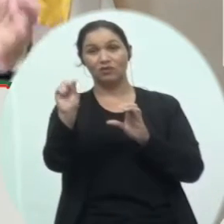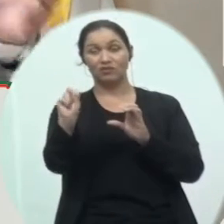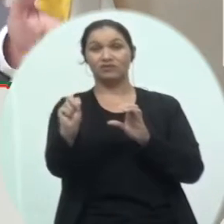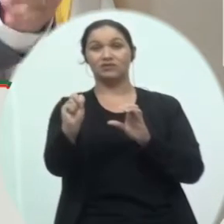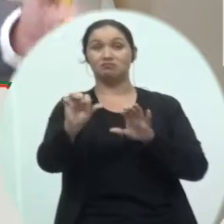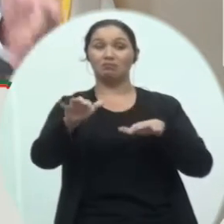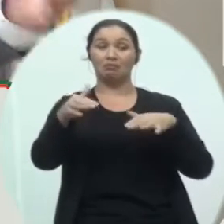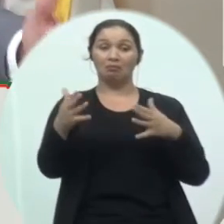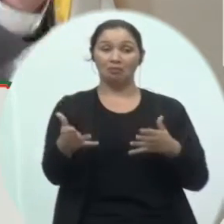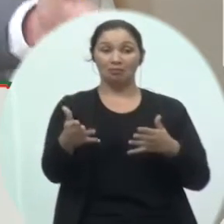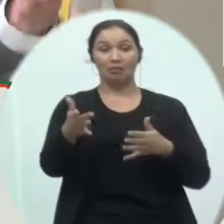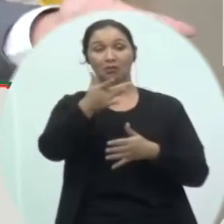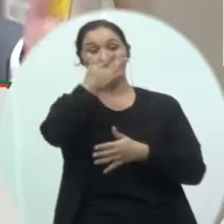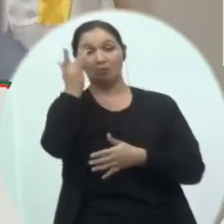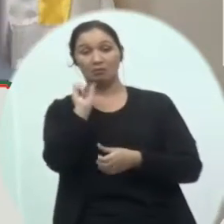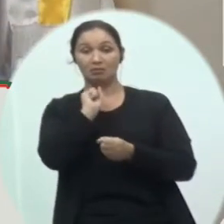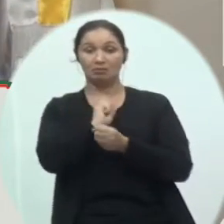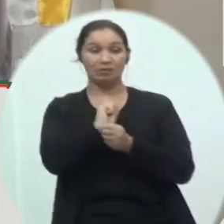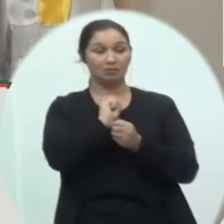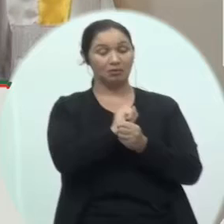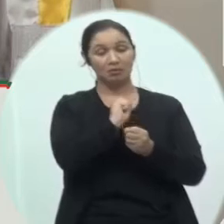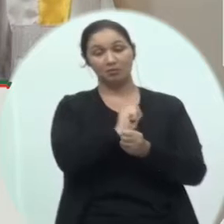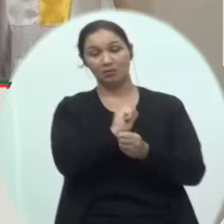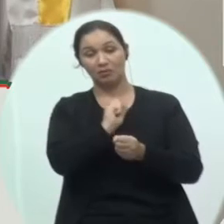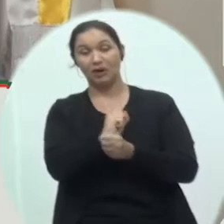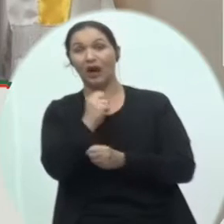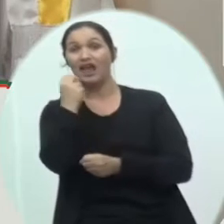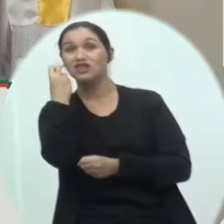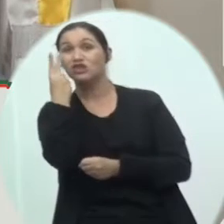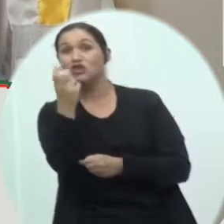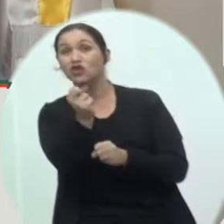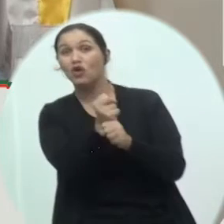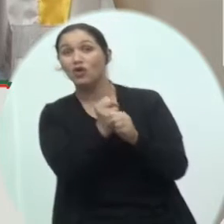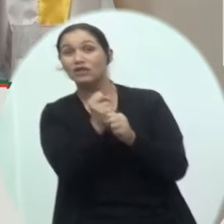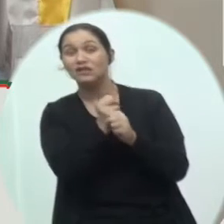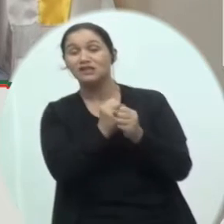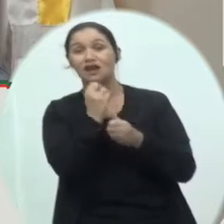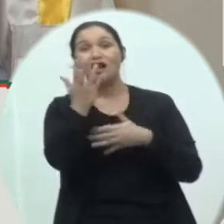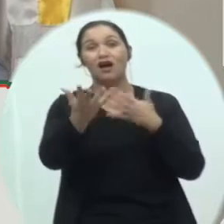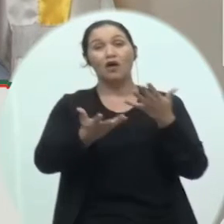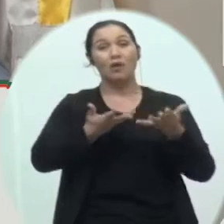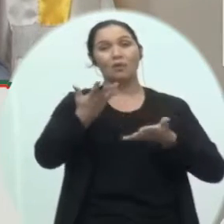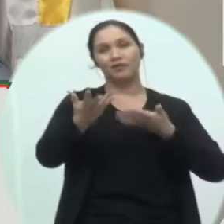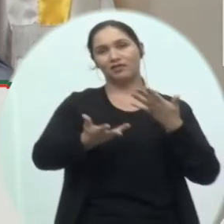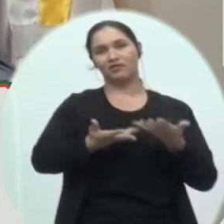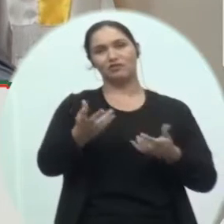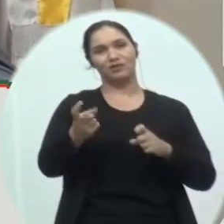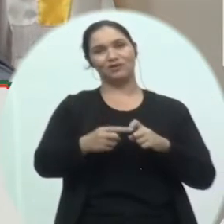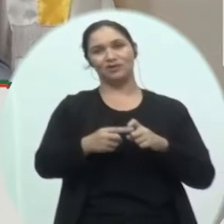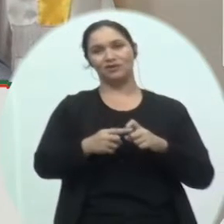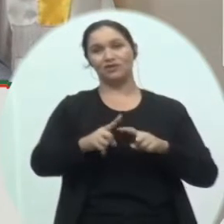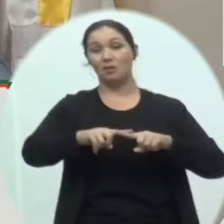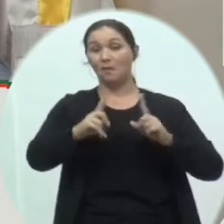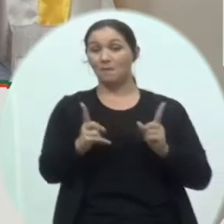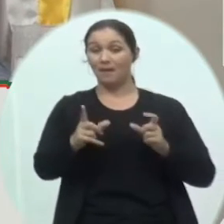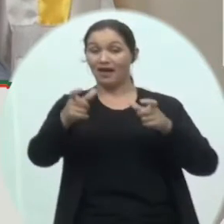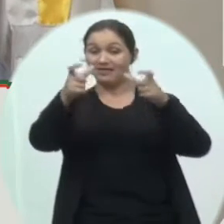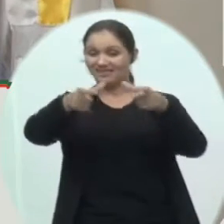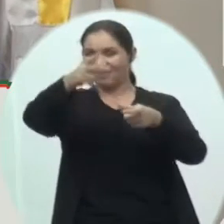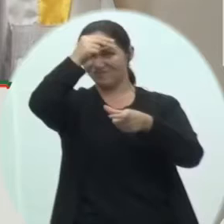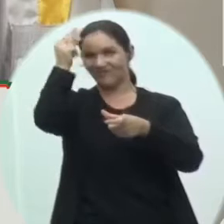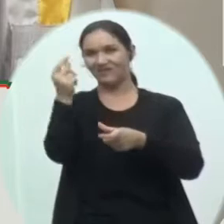pessoas estão aguardando para ser atendida há mais de 2 anos. com dinheiro no caixa.